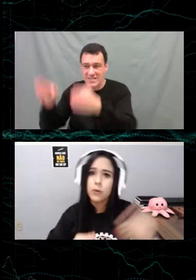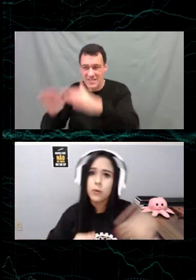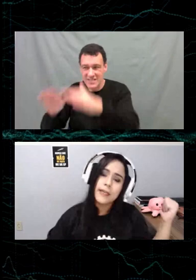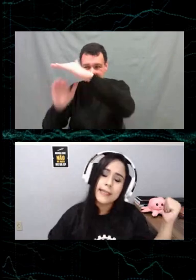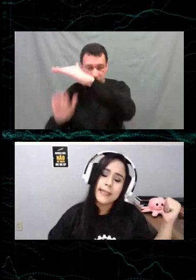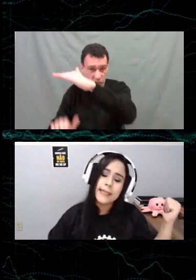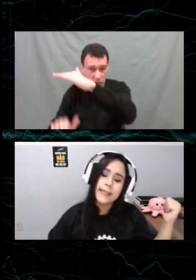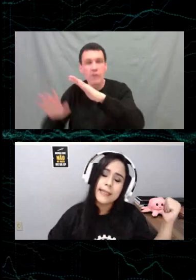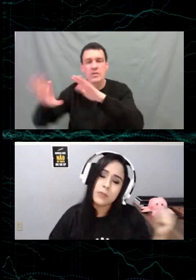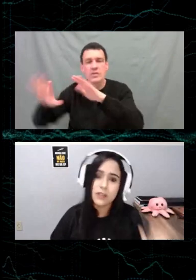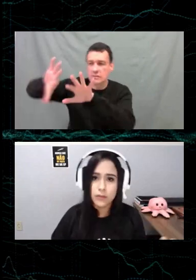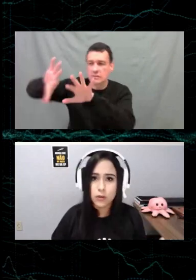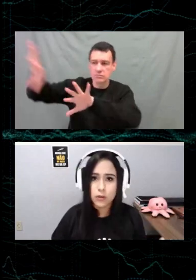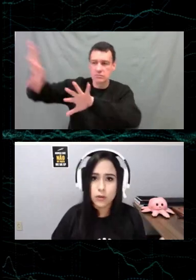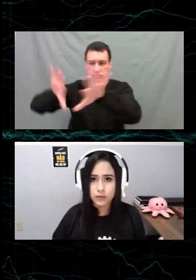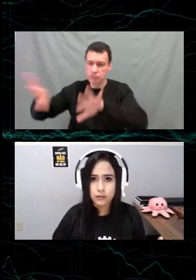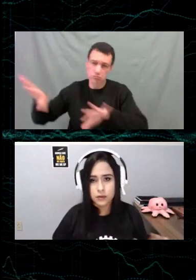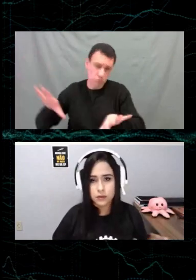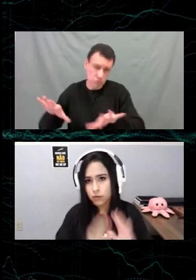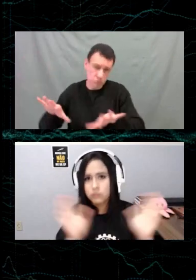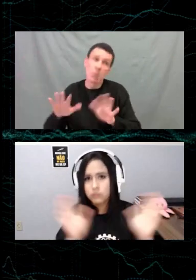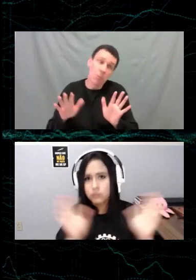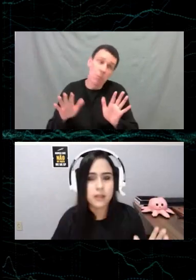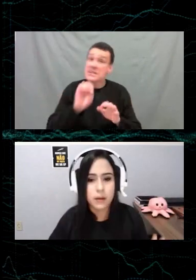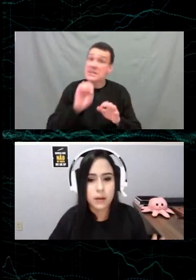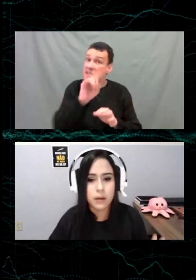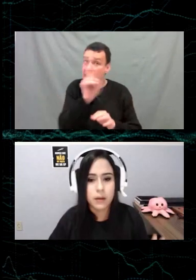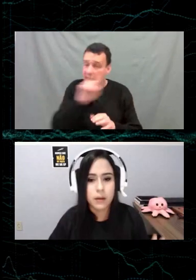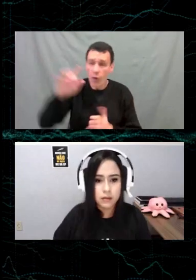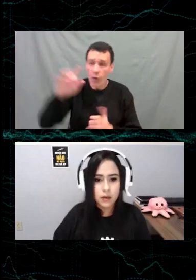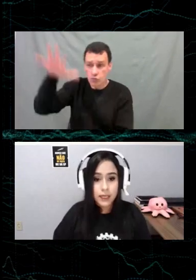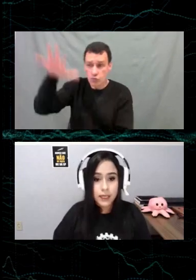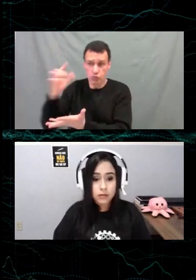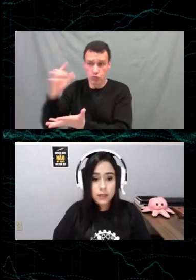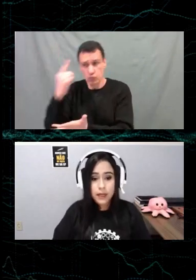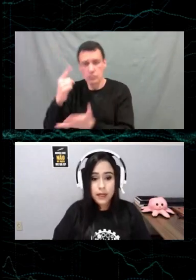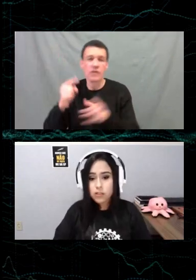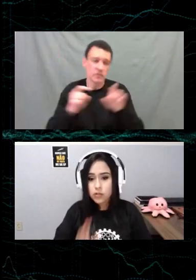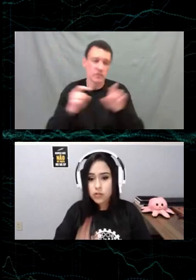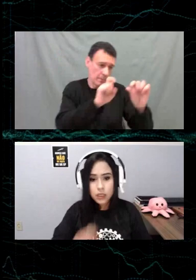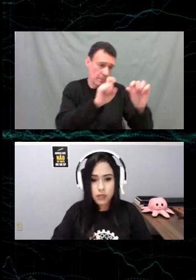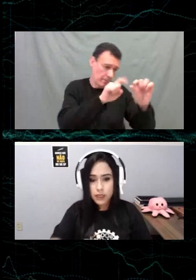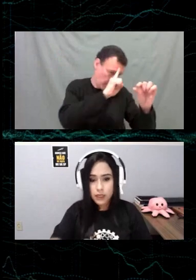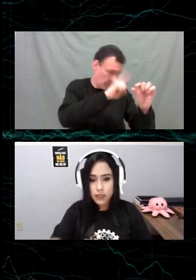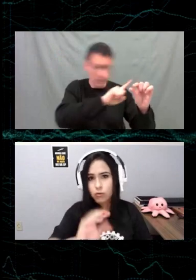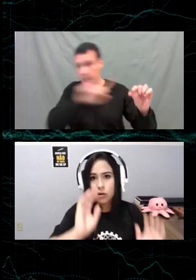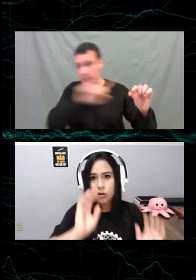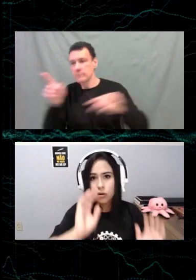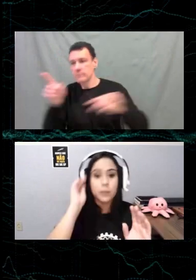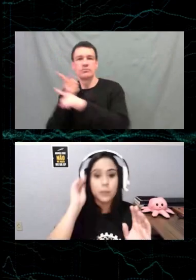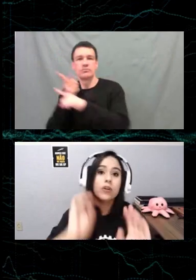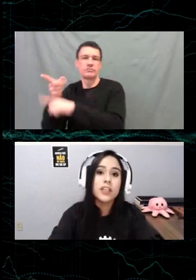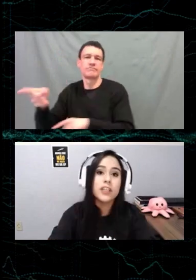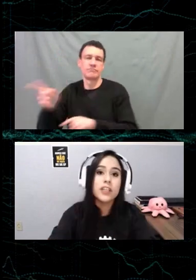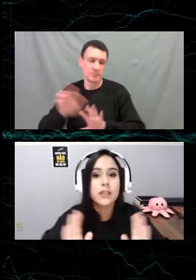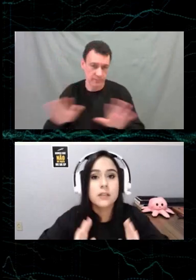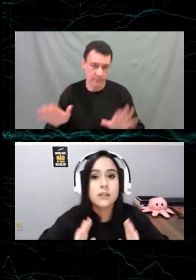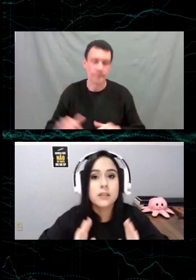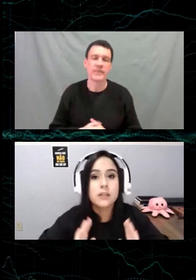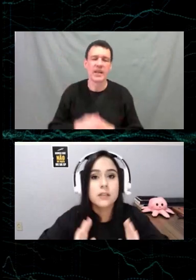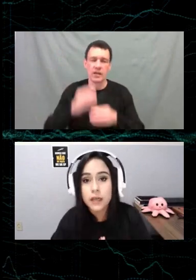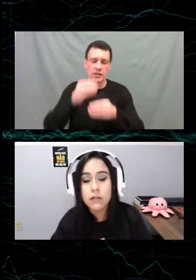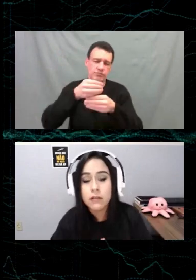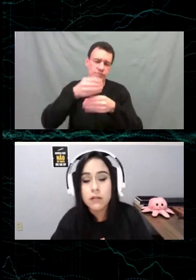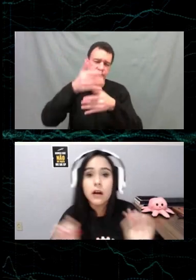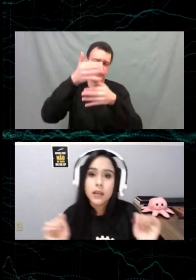você aponta lá no ABIX server conf, tá bom? Então, basicamente, é isso. Então, tá, aí eu deixo aqui, ele startou, então ele parou nisso, ele não está